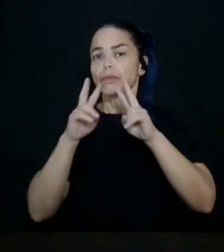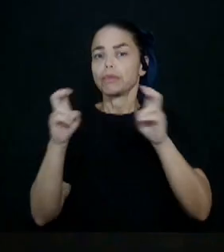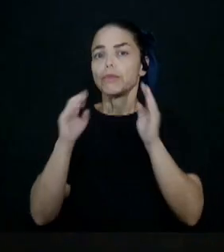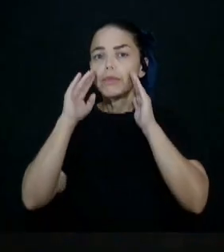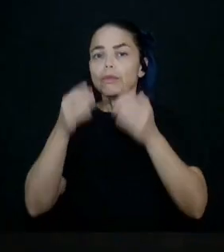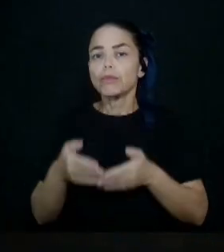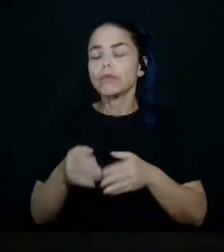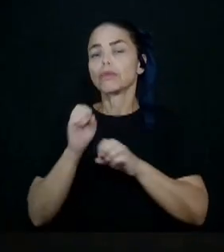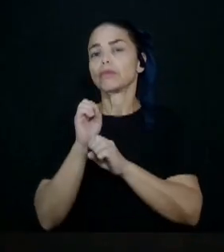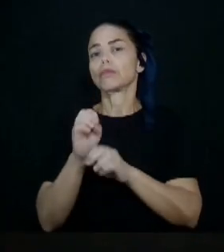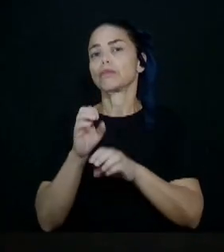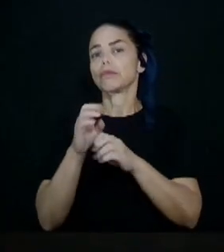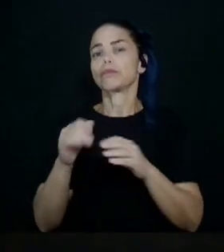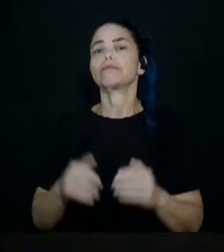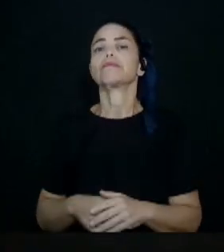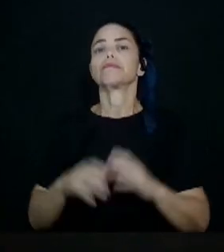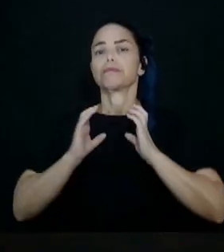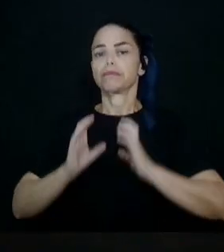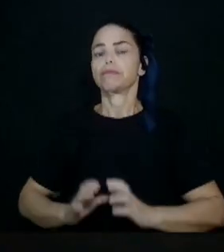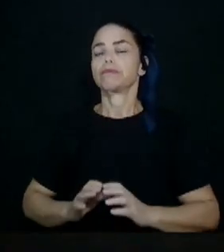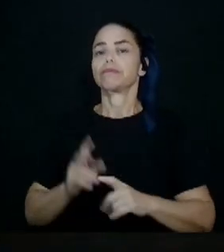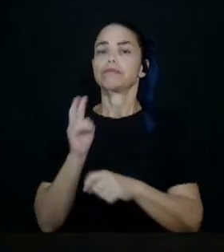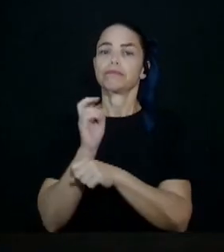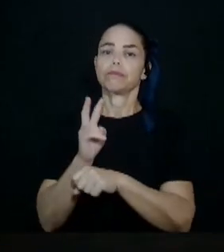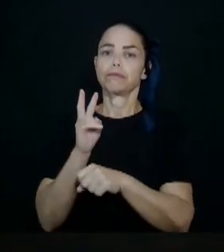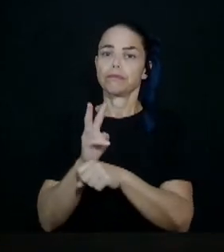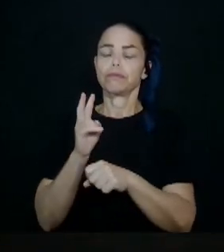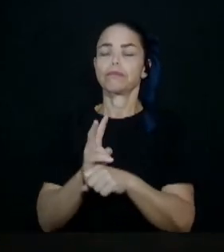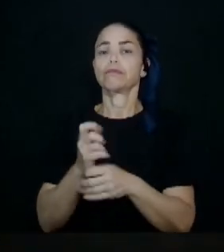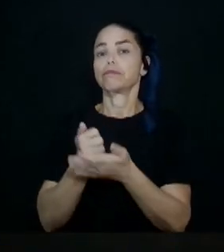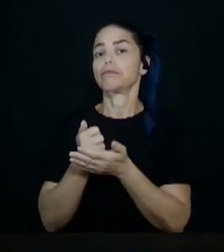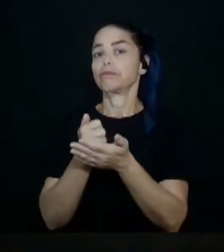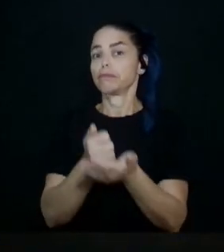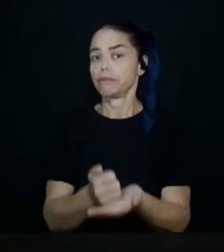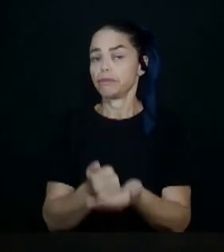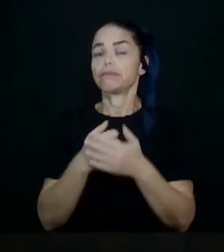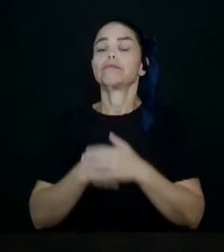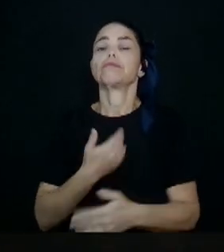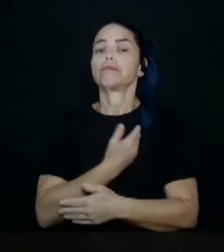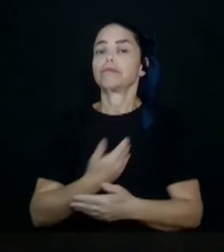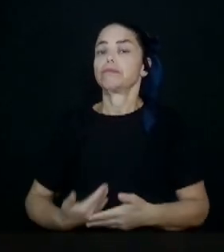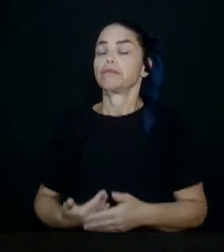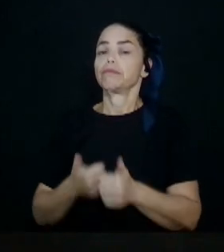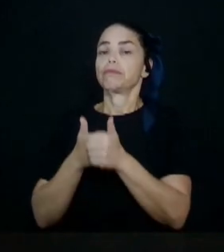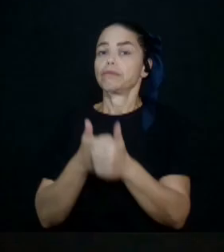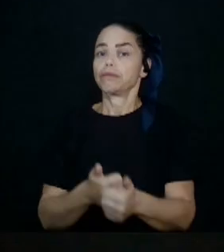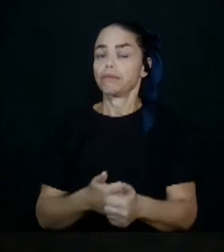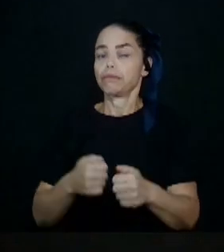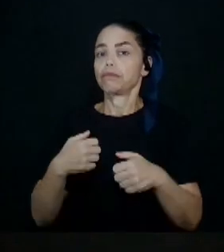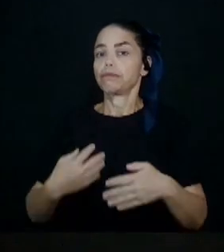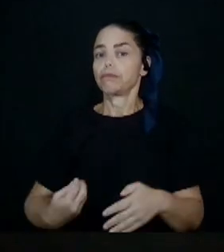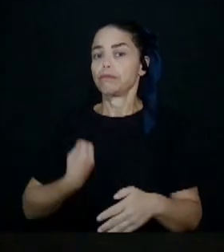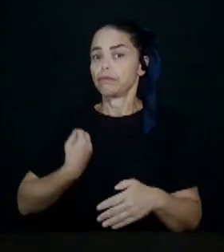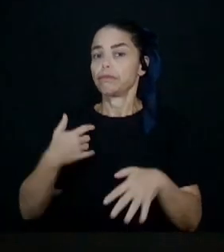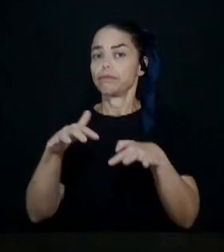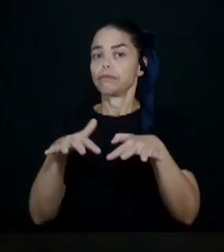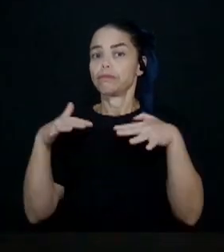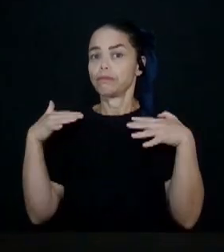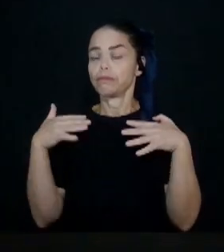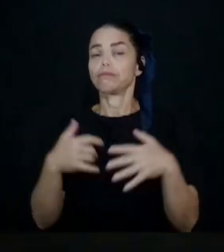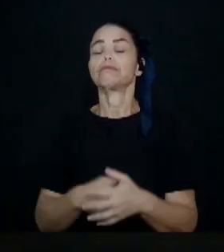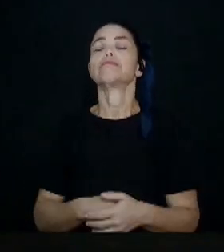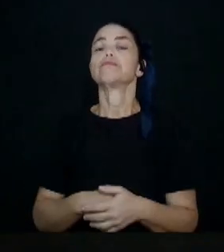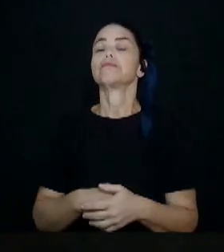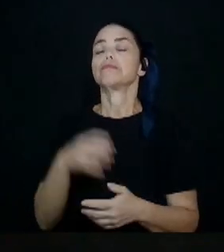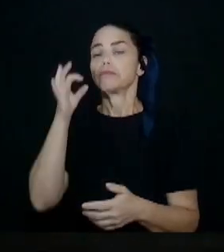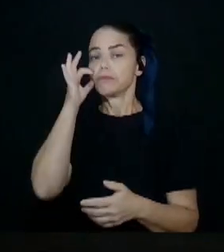educação, cidadania e preservação do patrimônio público. Você pode acompanhar presencialmente no plenário da Câmara, aqui ao vivo pela TV